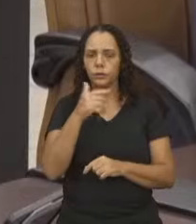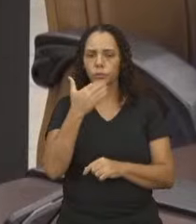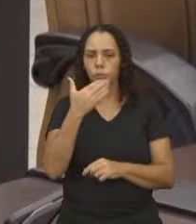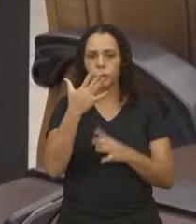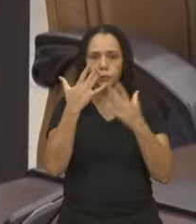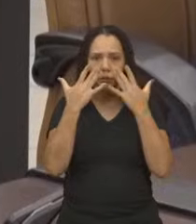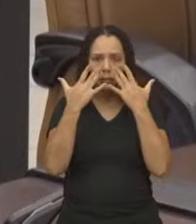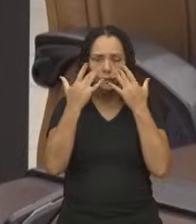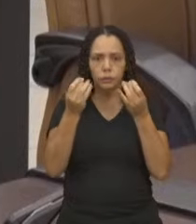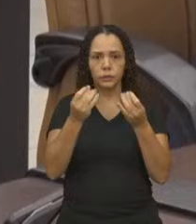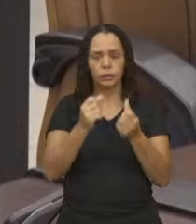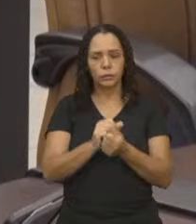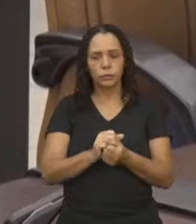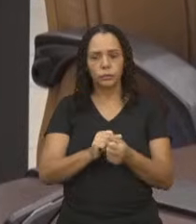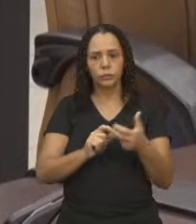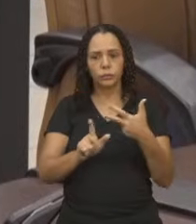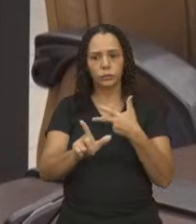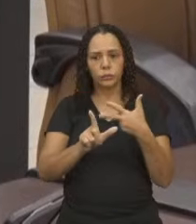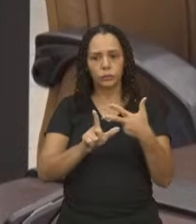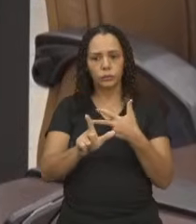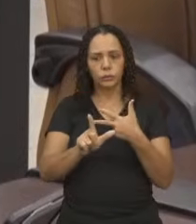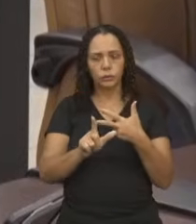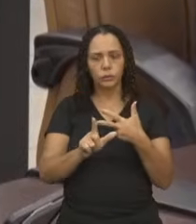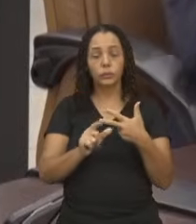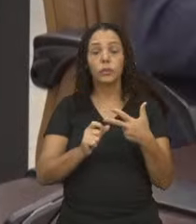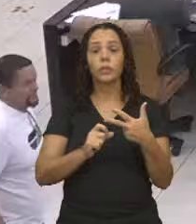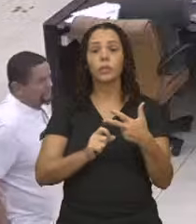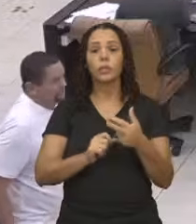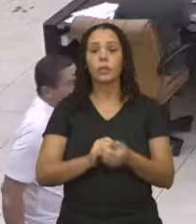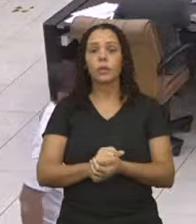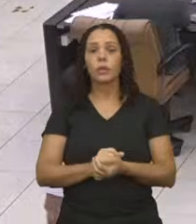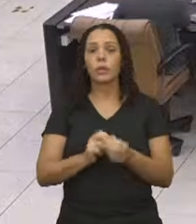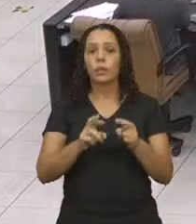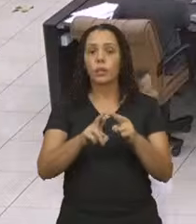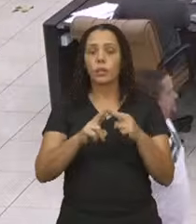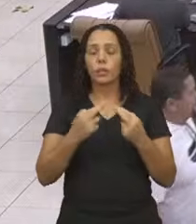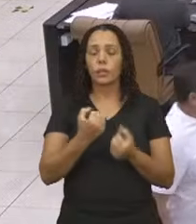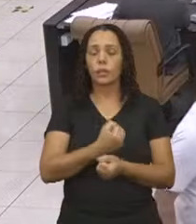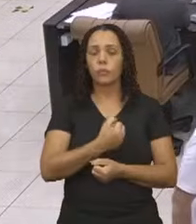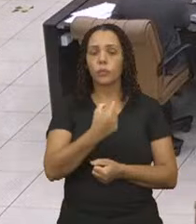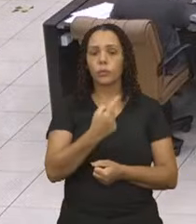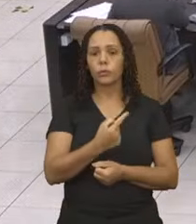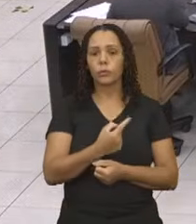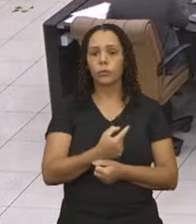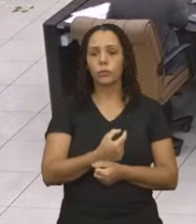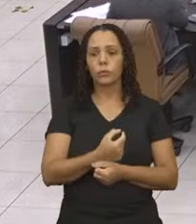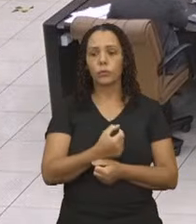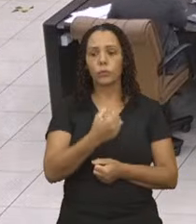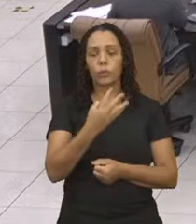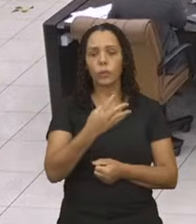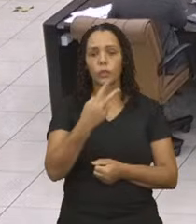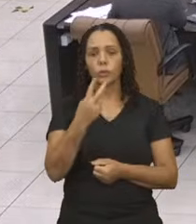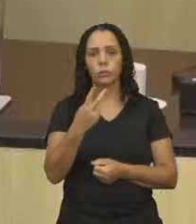atenção também da Casa do Poder Legislativo. Requerimento 429.